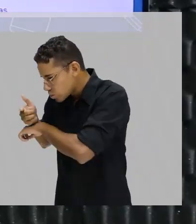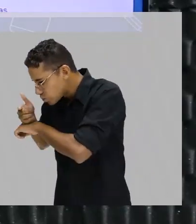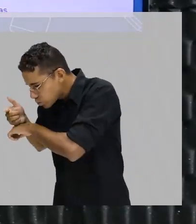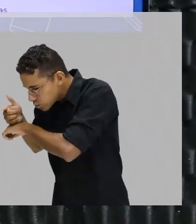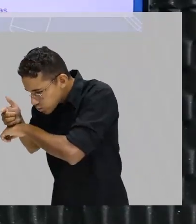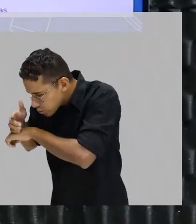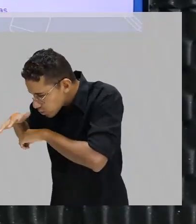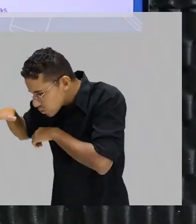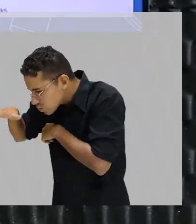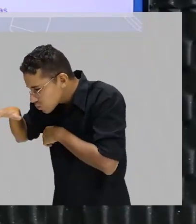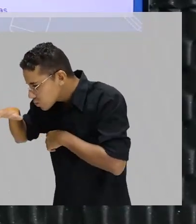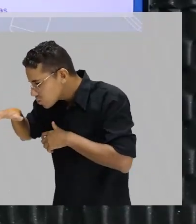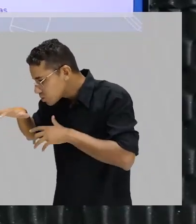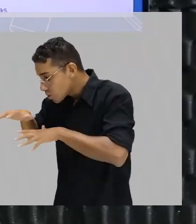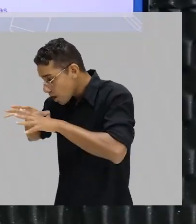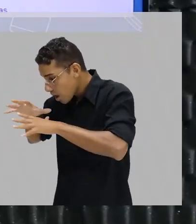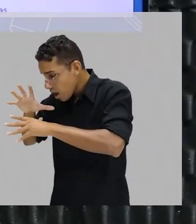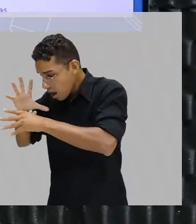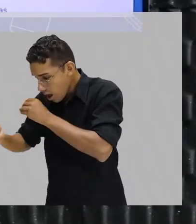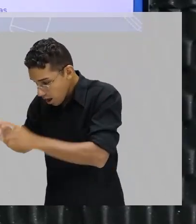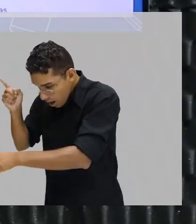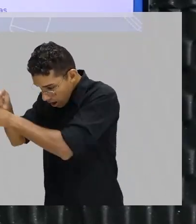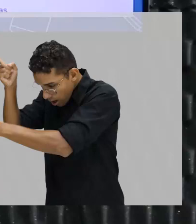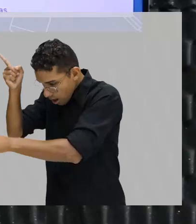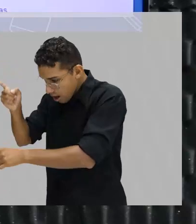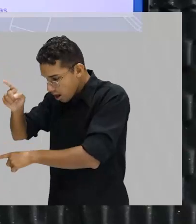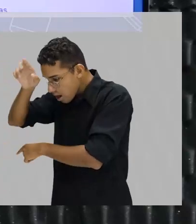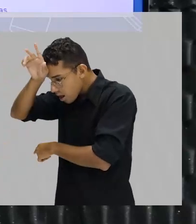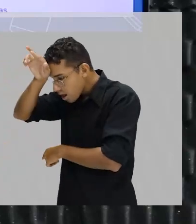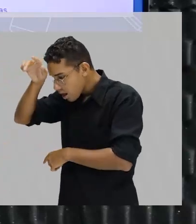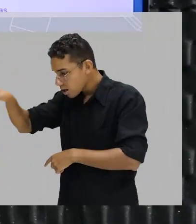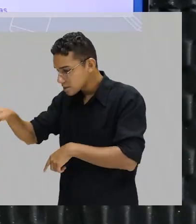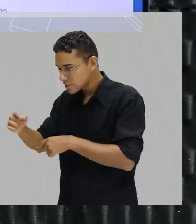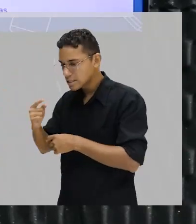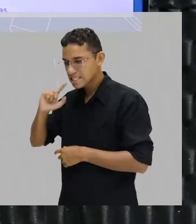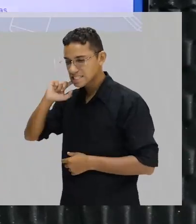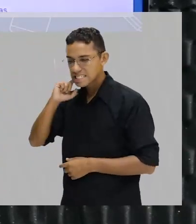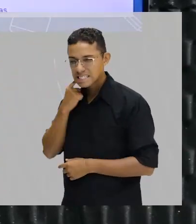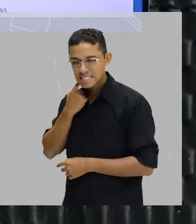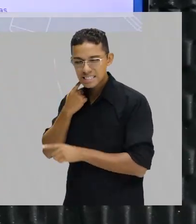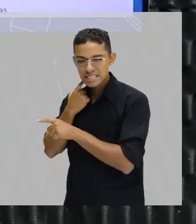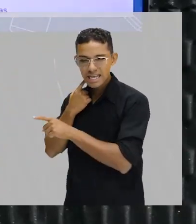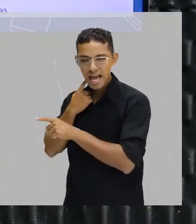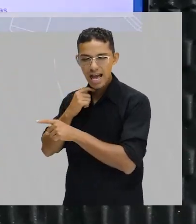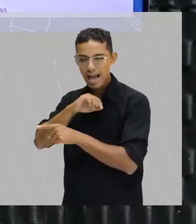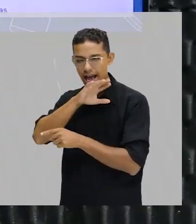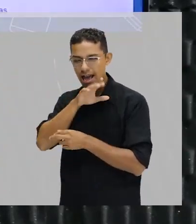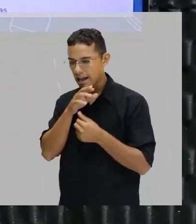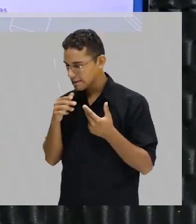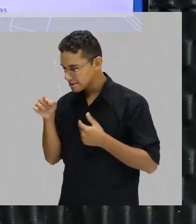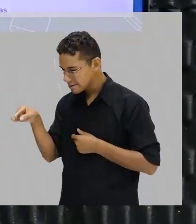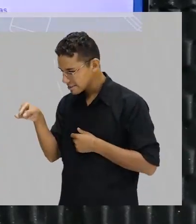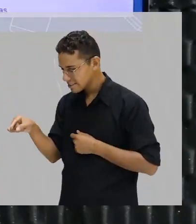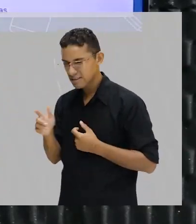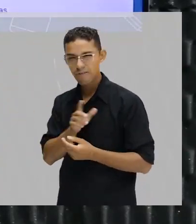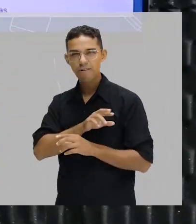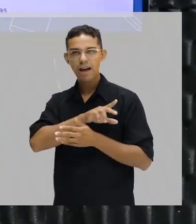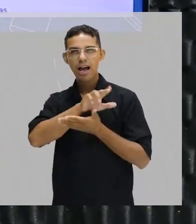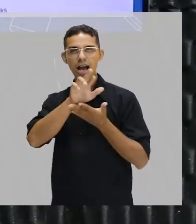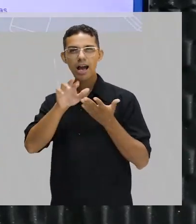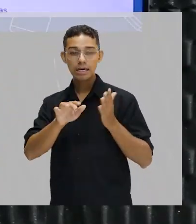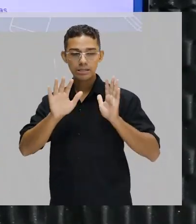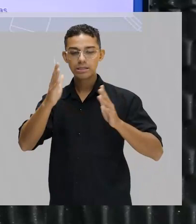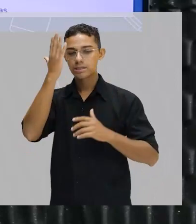ele faz um jogo de palavras, né? A mesma palavra com significados diferentes. E como eu sei o significado dessas